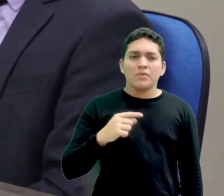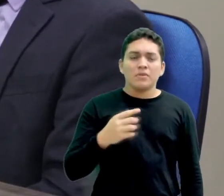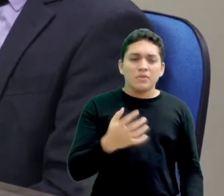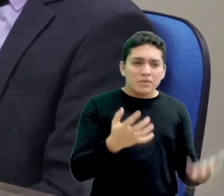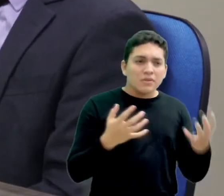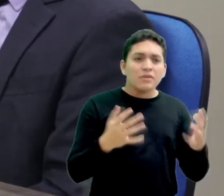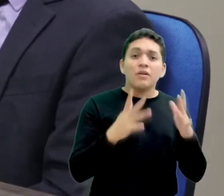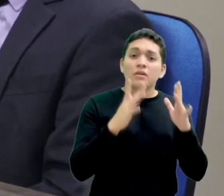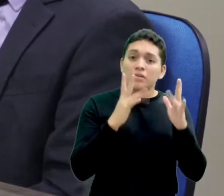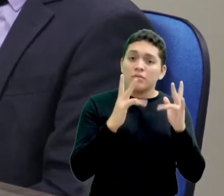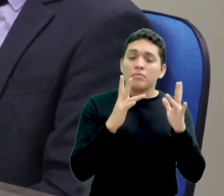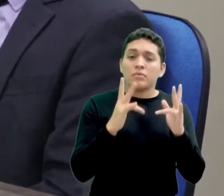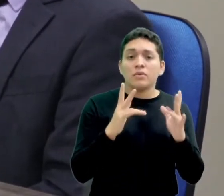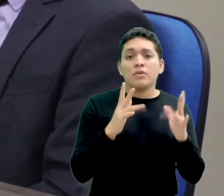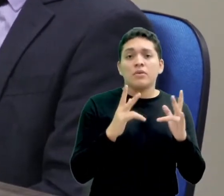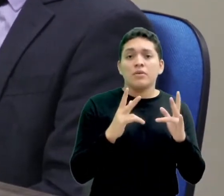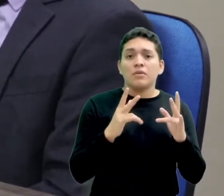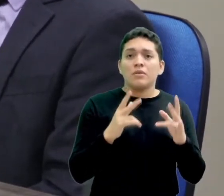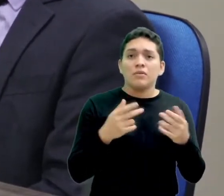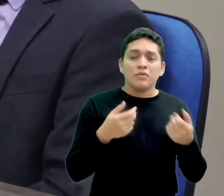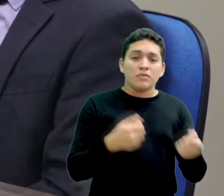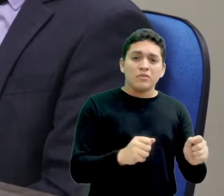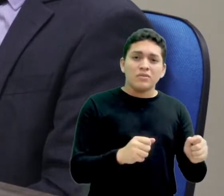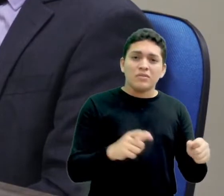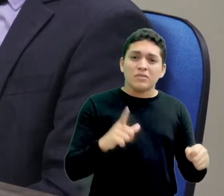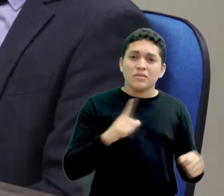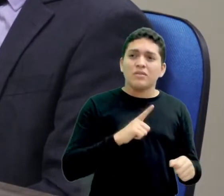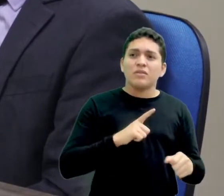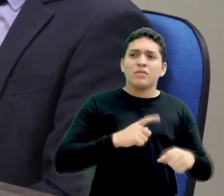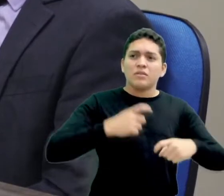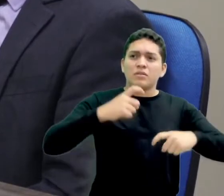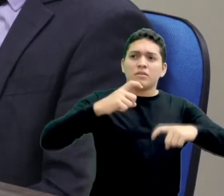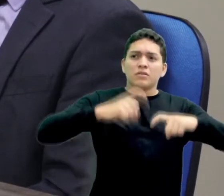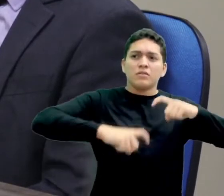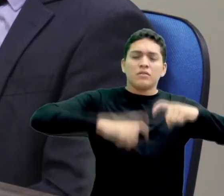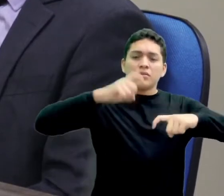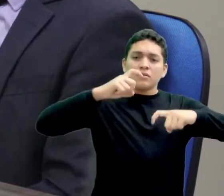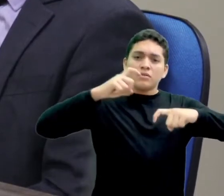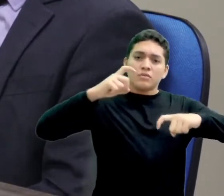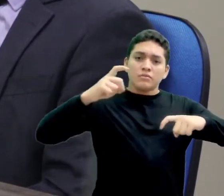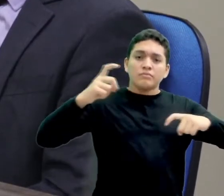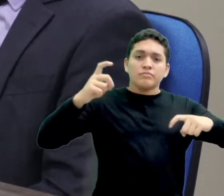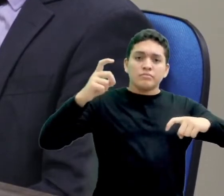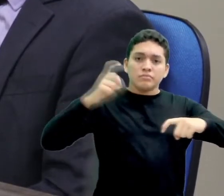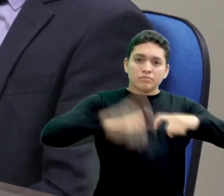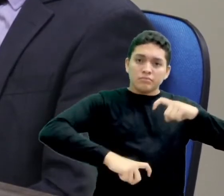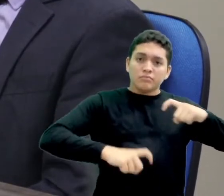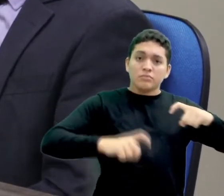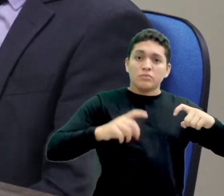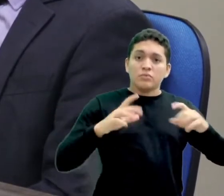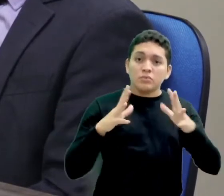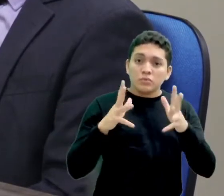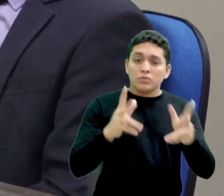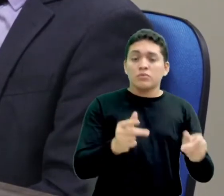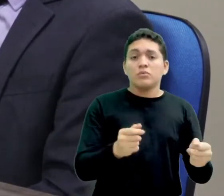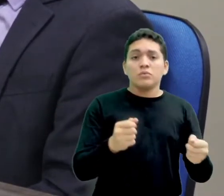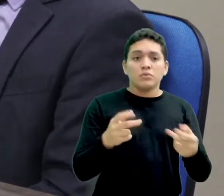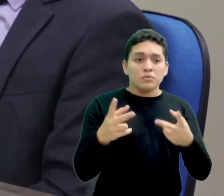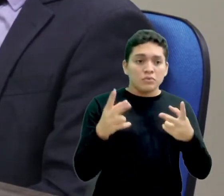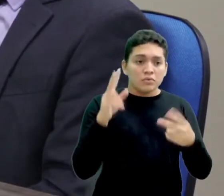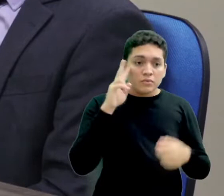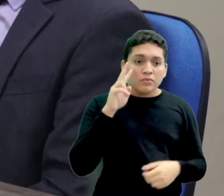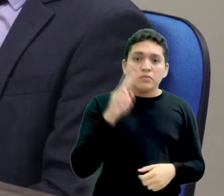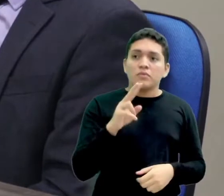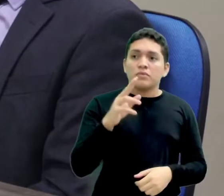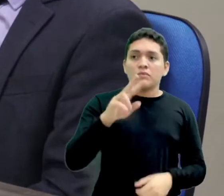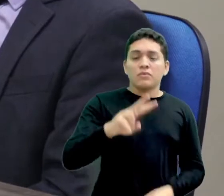desejou, e então a forçou a ter relações com ela, e todos ficaram sabendo disso. E olha que interessante